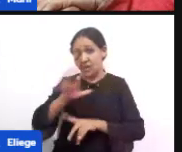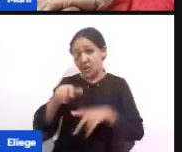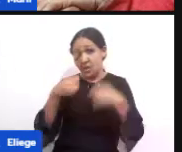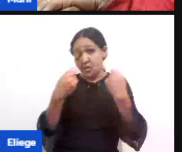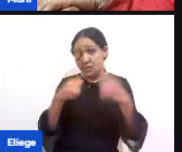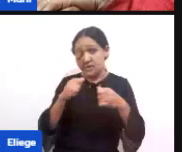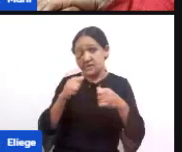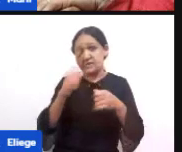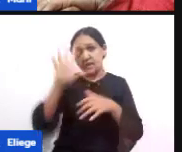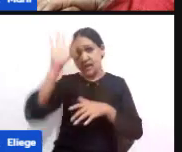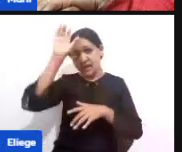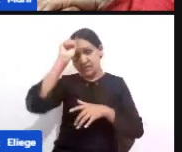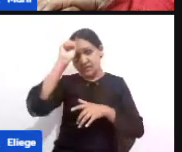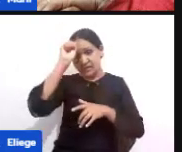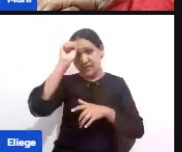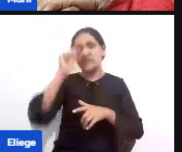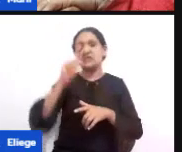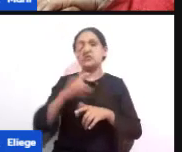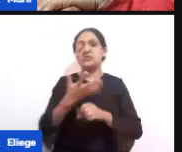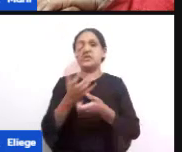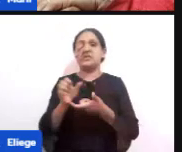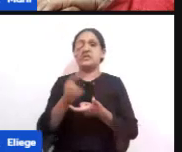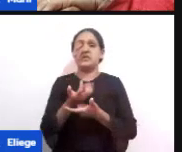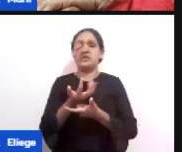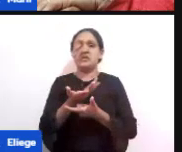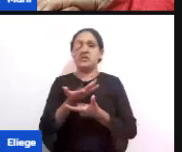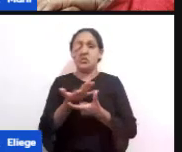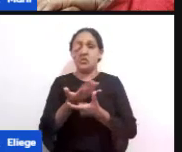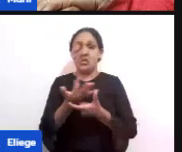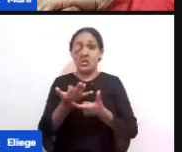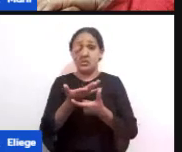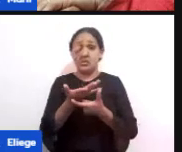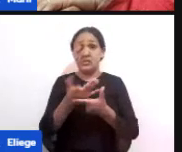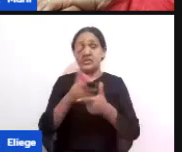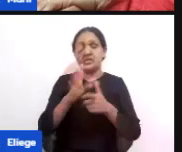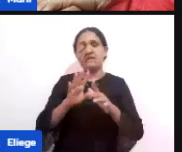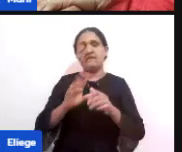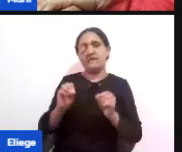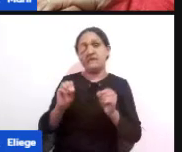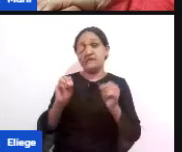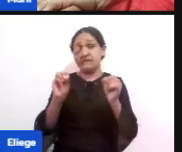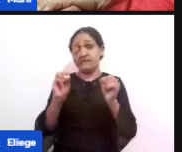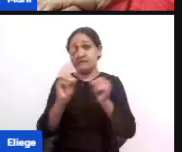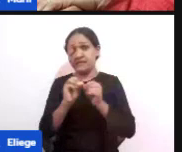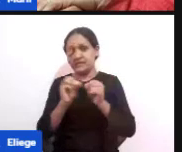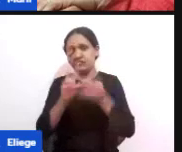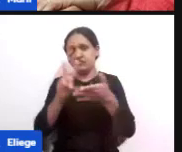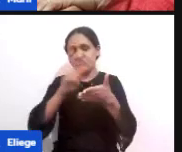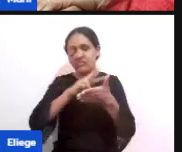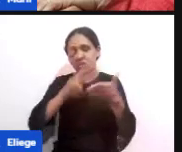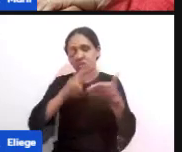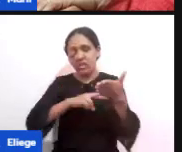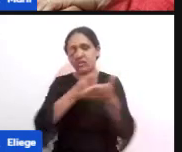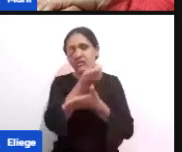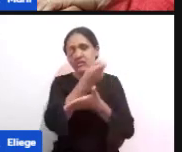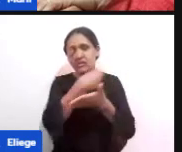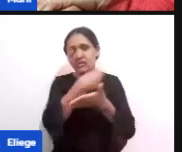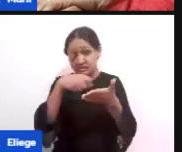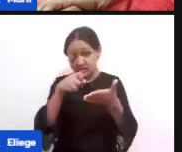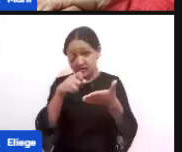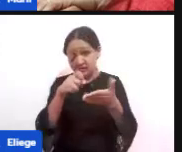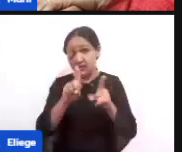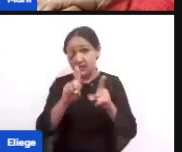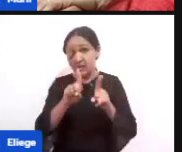letramento. Esse é o momento em que ela vai dominar a função social de ler e escrever, ou seja, mais